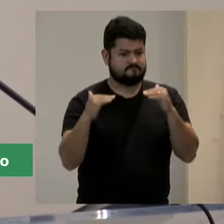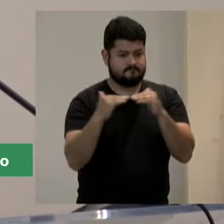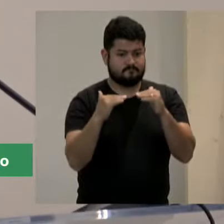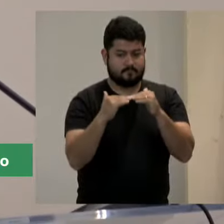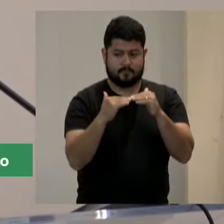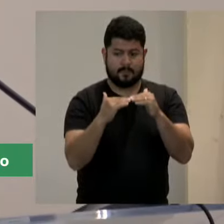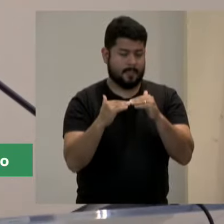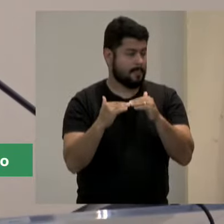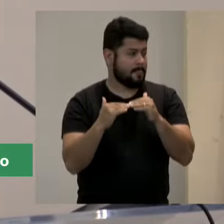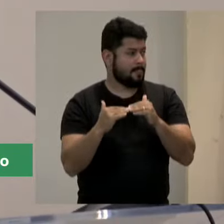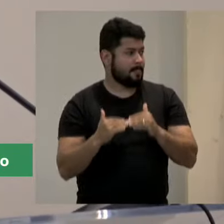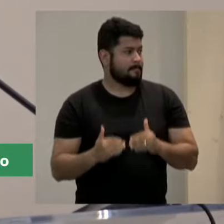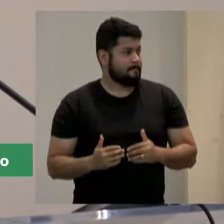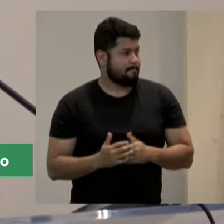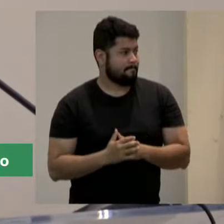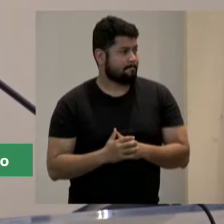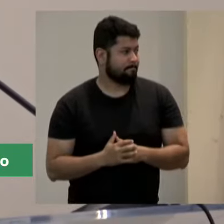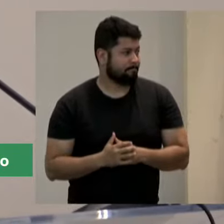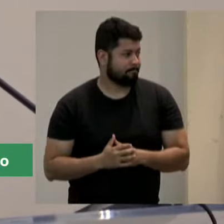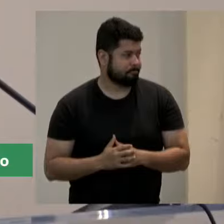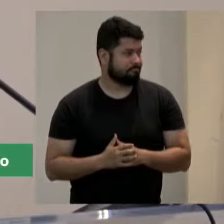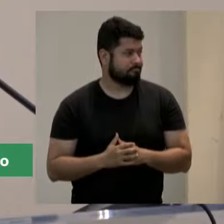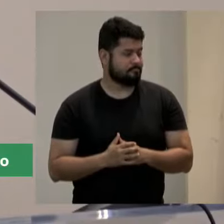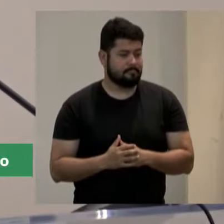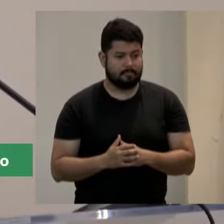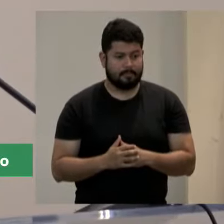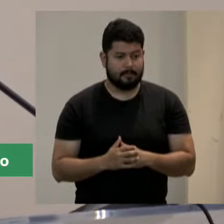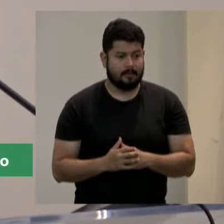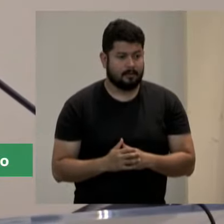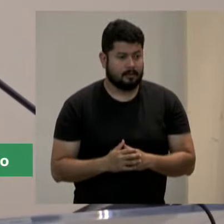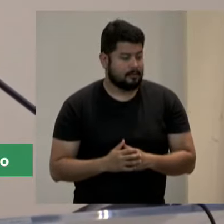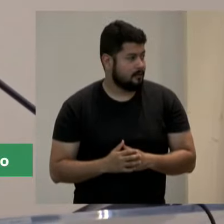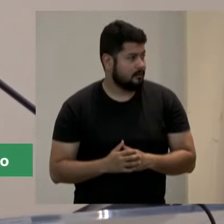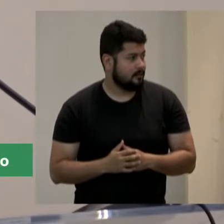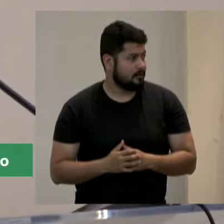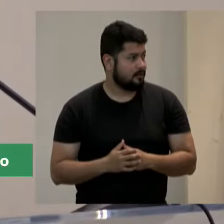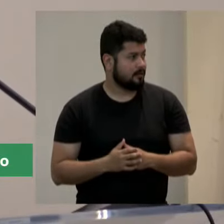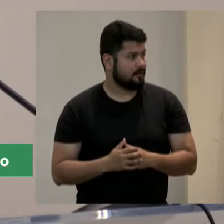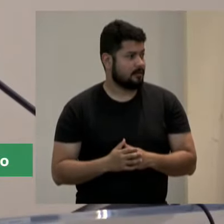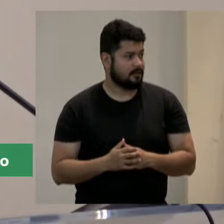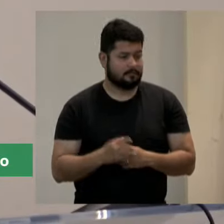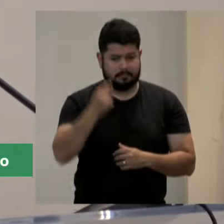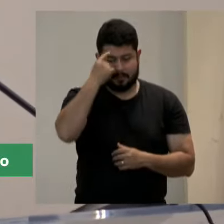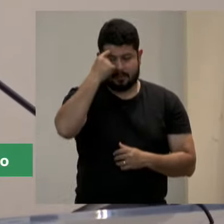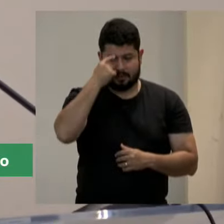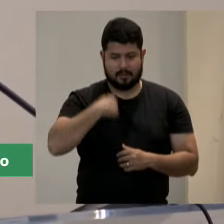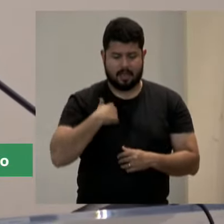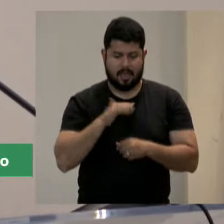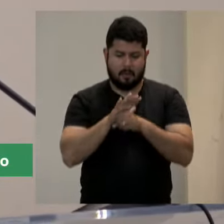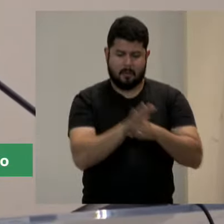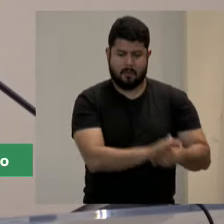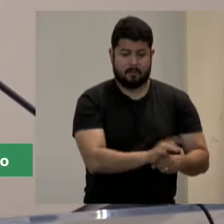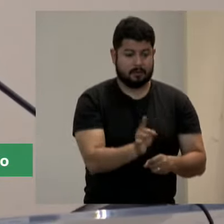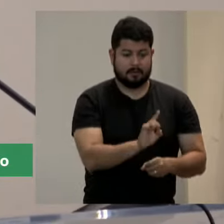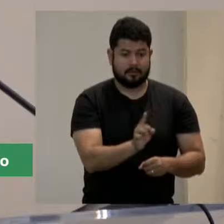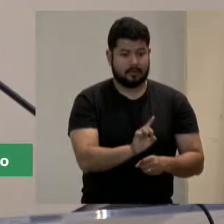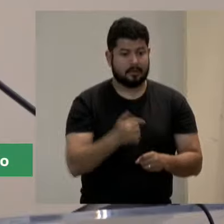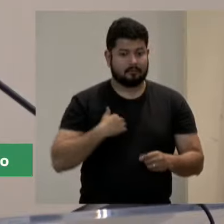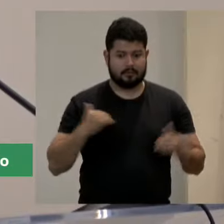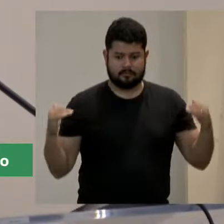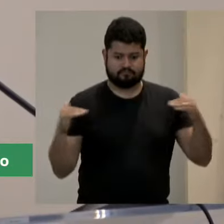essa pseudo-elite, para esses homens brancos, não como sentimento de inferioridade ou de raiva, mas como um